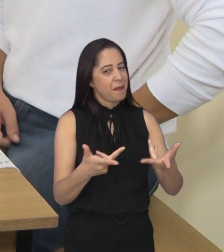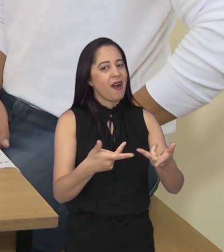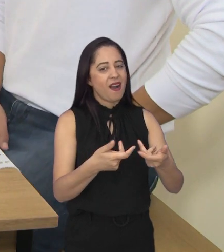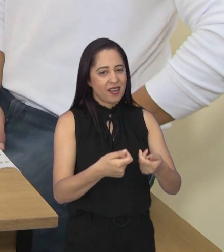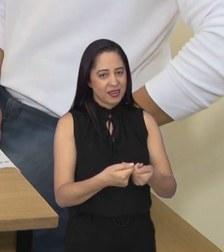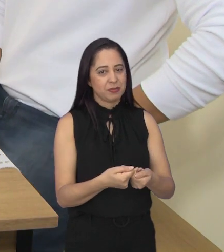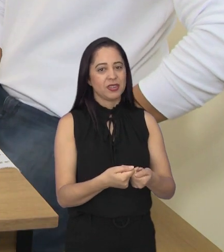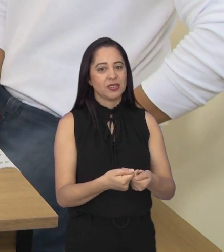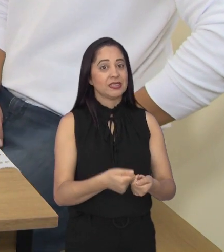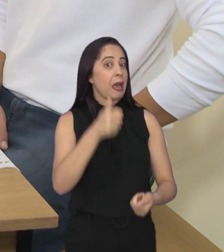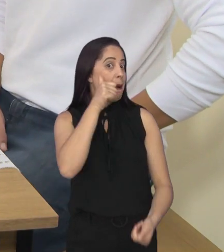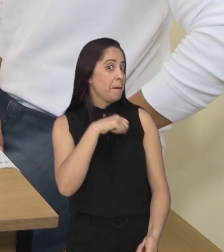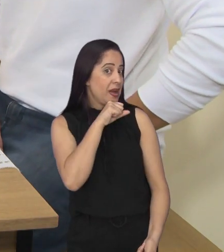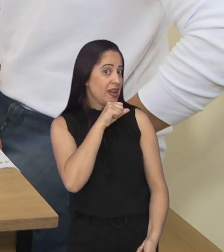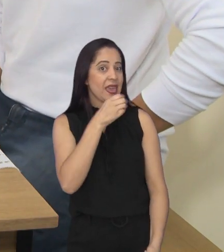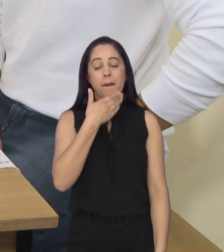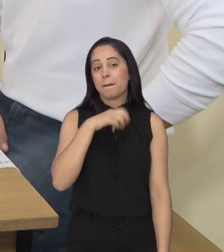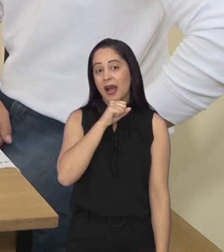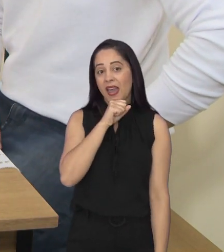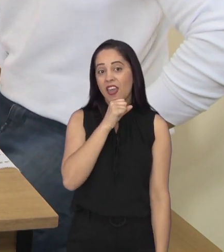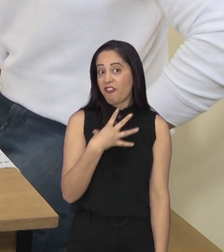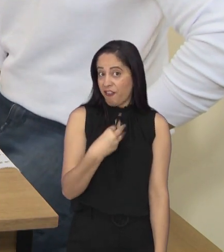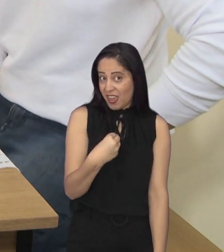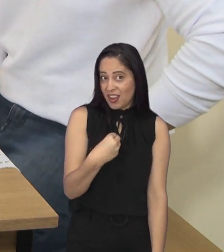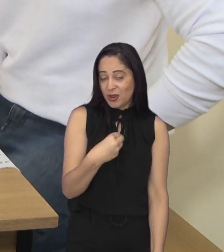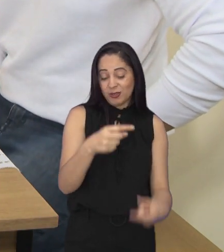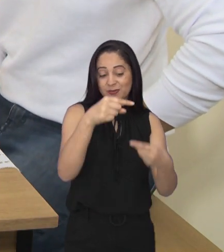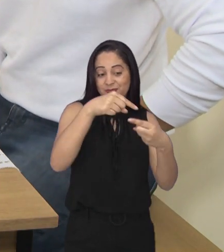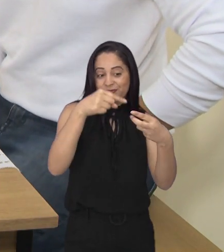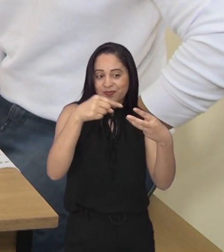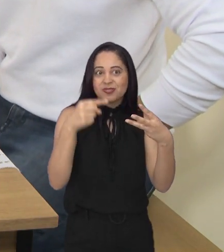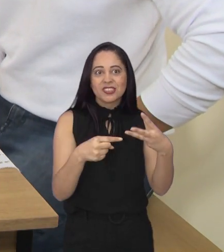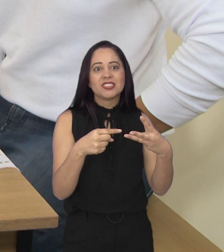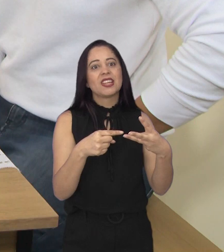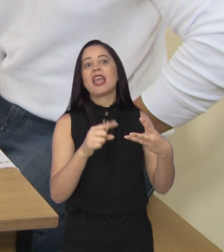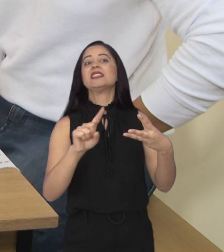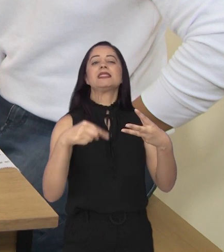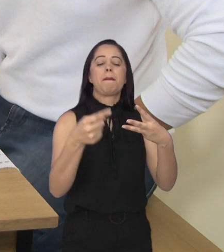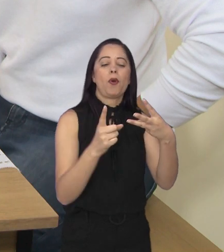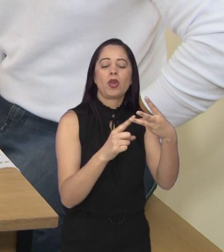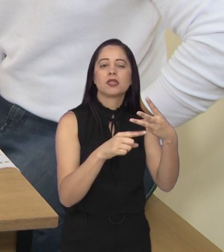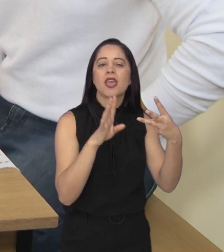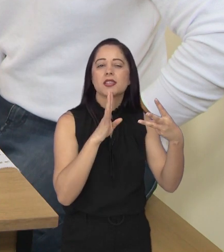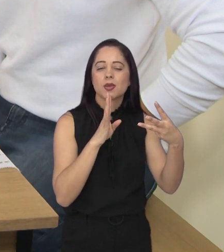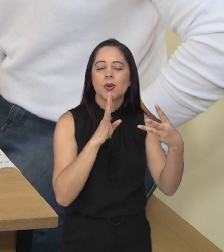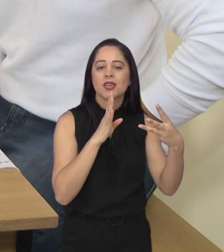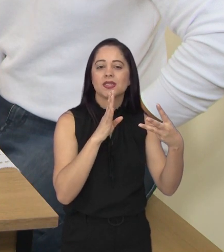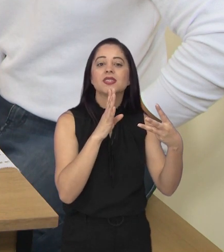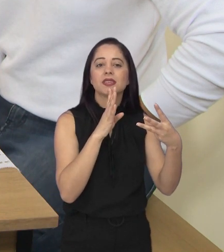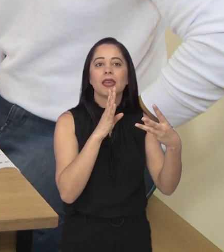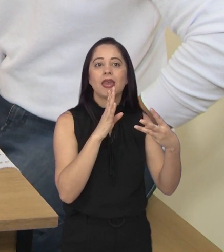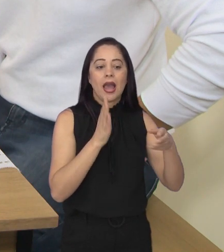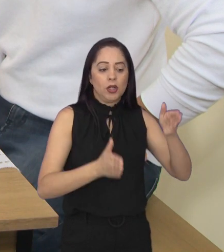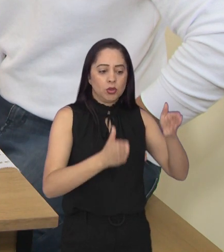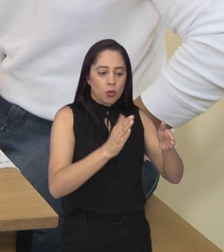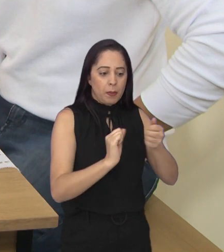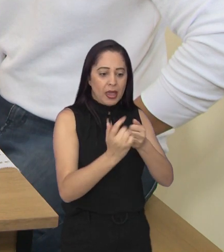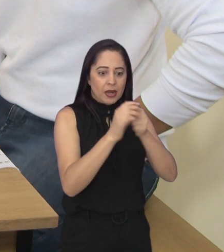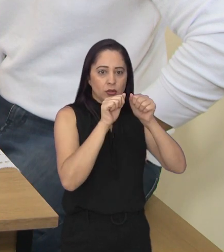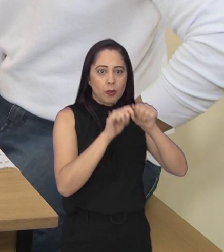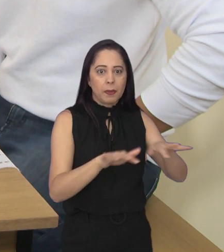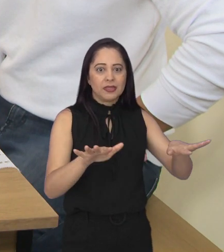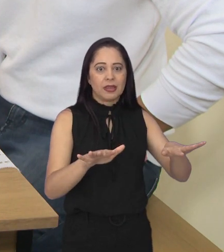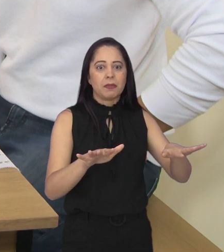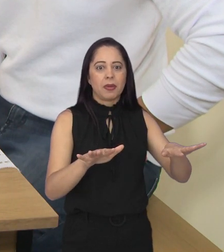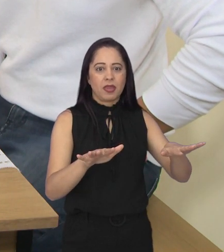Uma família que mãe, pai, filho, que vocês vão conhecer depois, em meio à